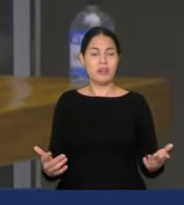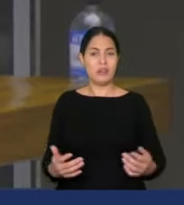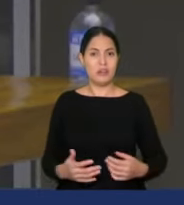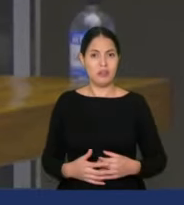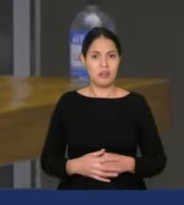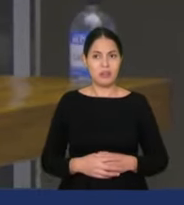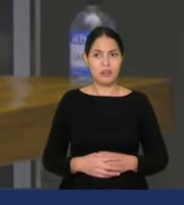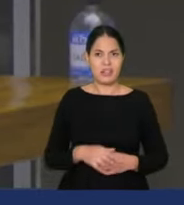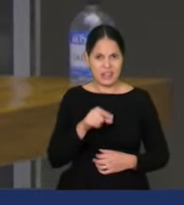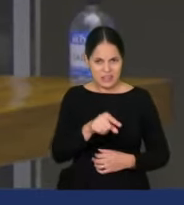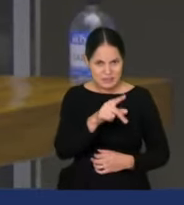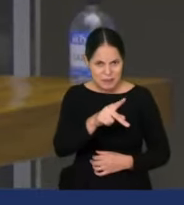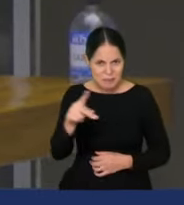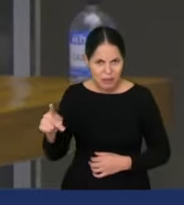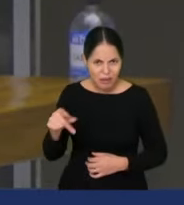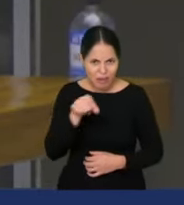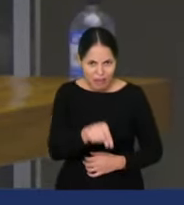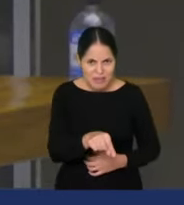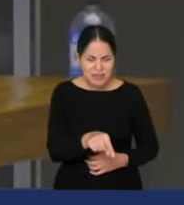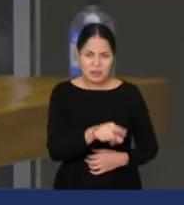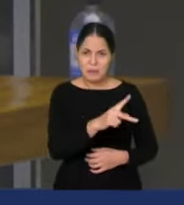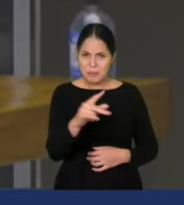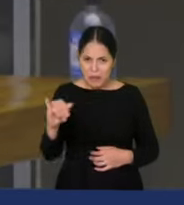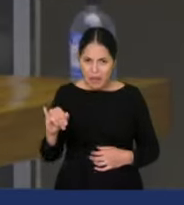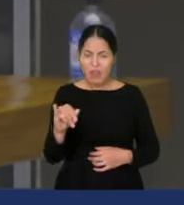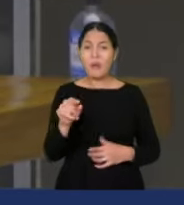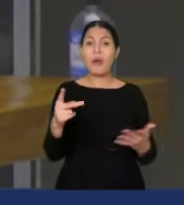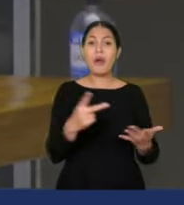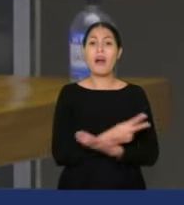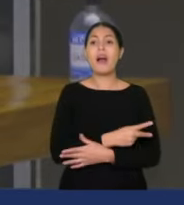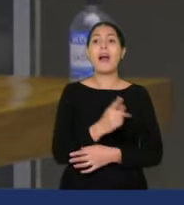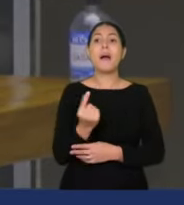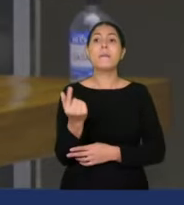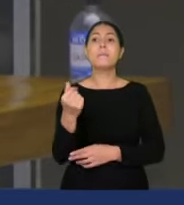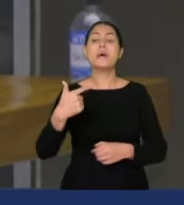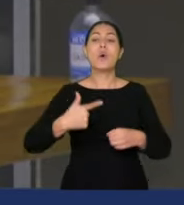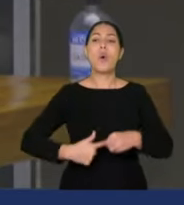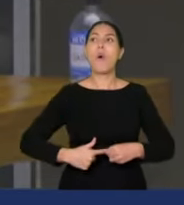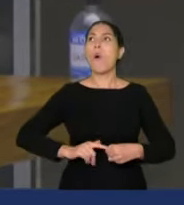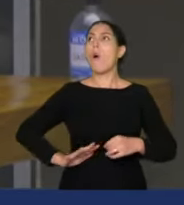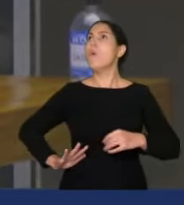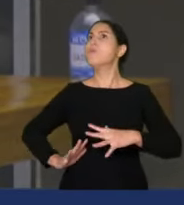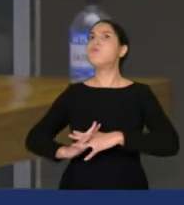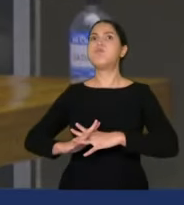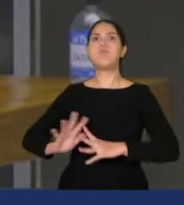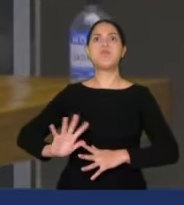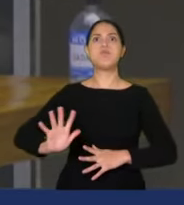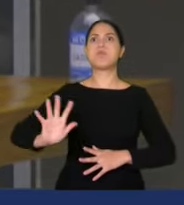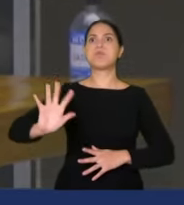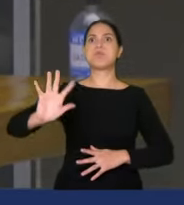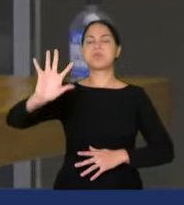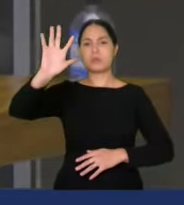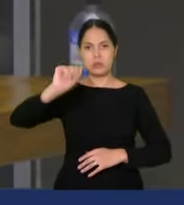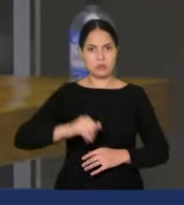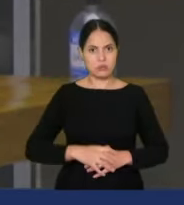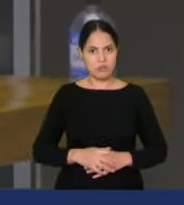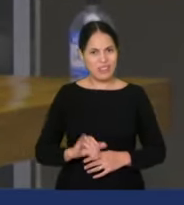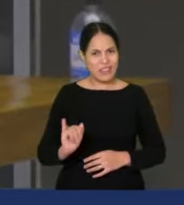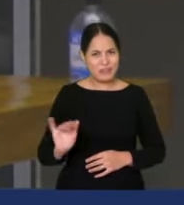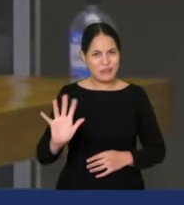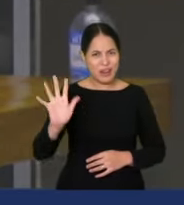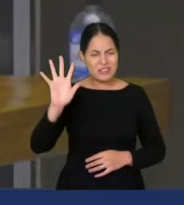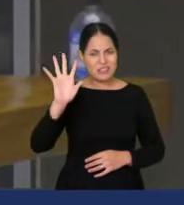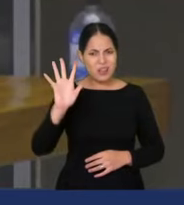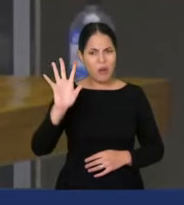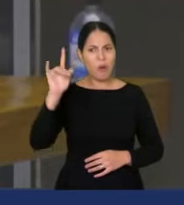Esse PPI é que coloca o preço dos combustíveis nas alturas. É isso que está puxando a inflação. E aí o